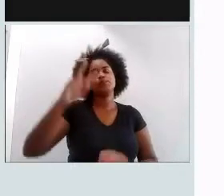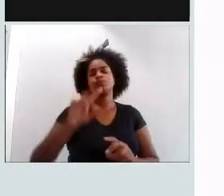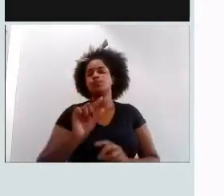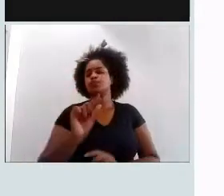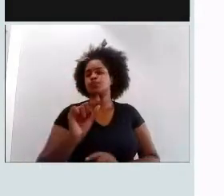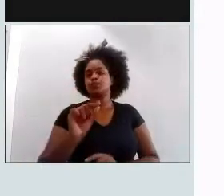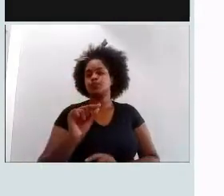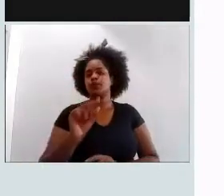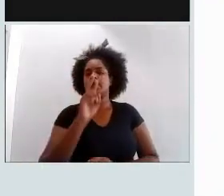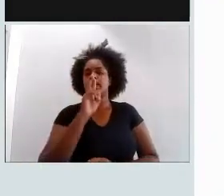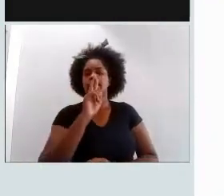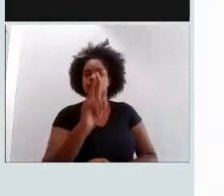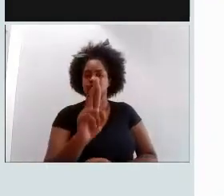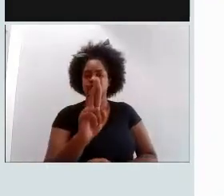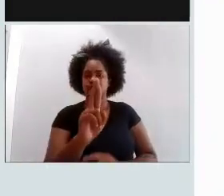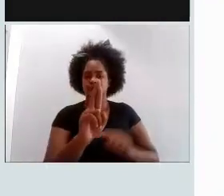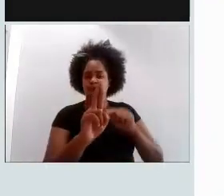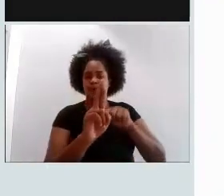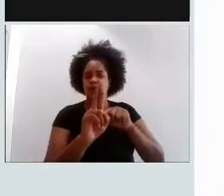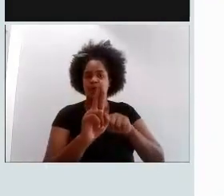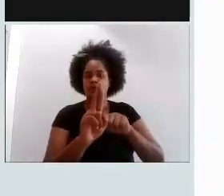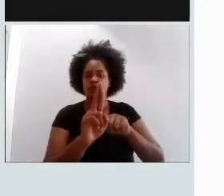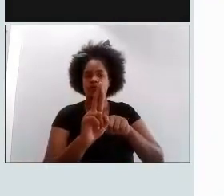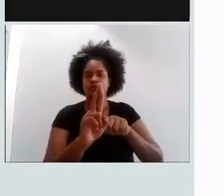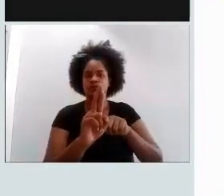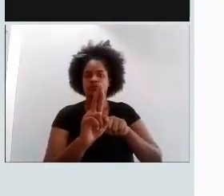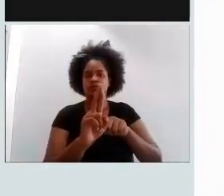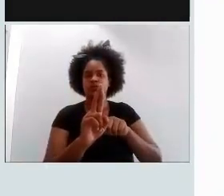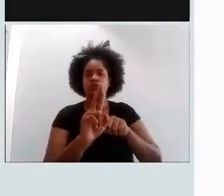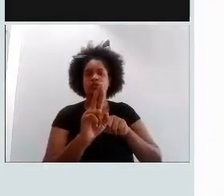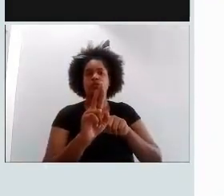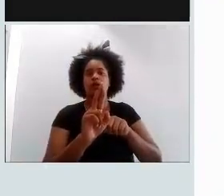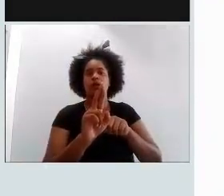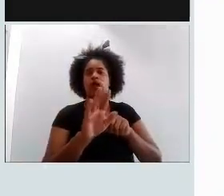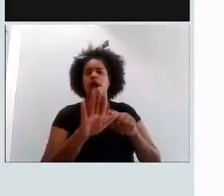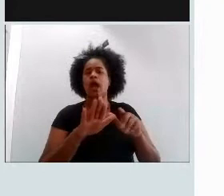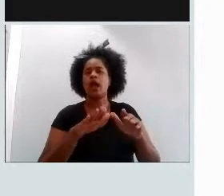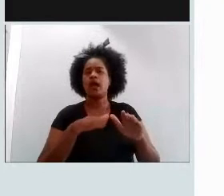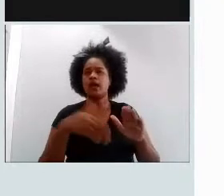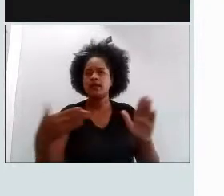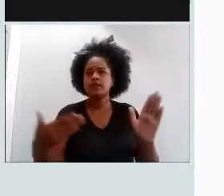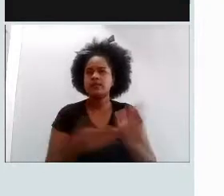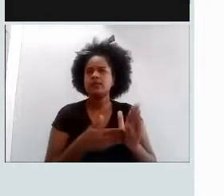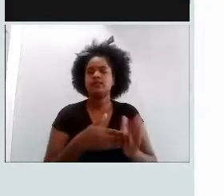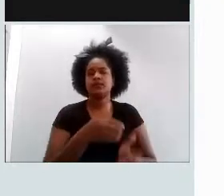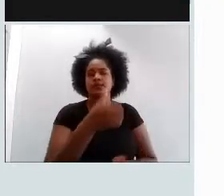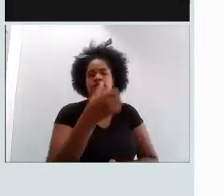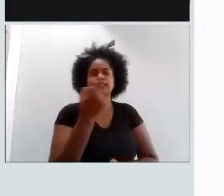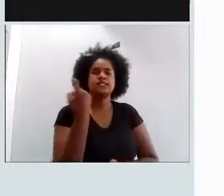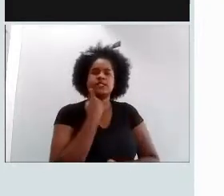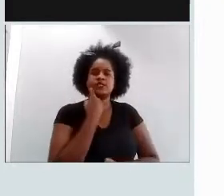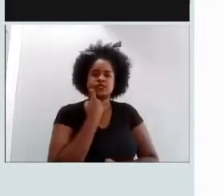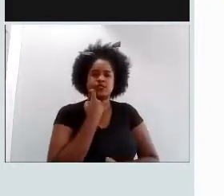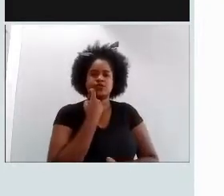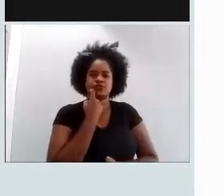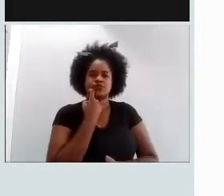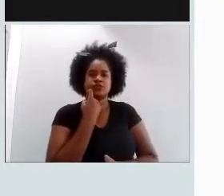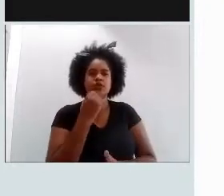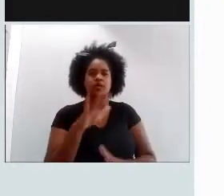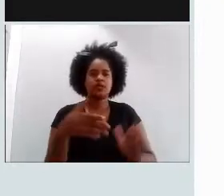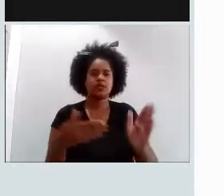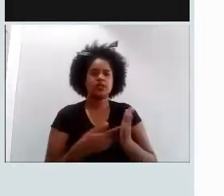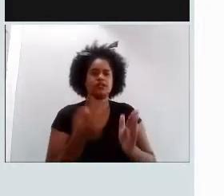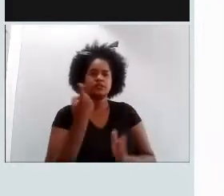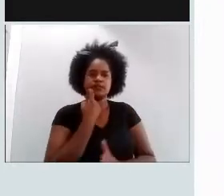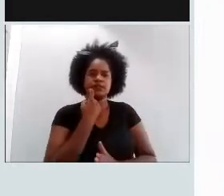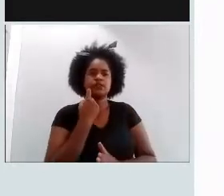respostas apenas daqui para mais ou menos sexta-feira dessa semana, para ver se vocês realmente vão aprender. Mandem